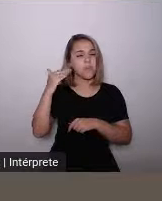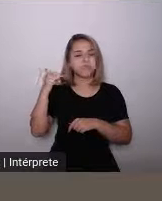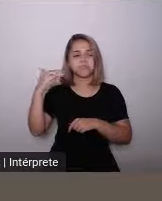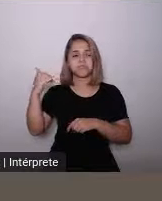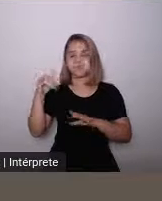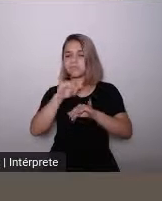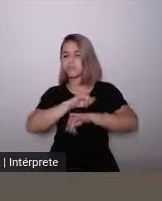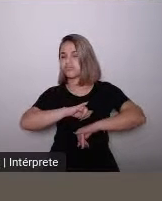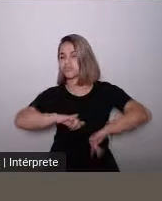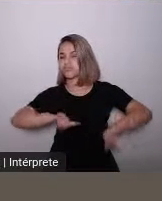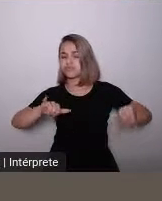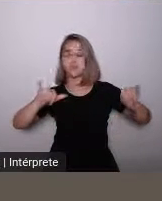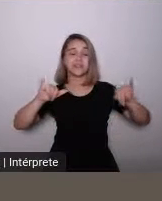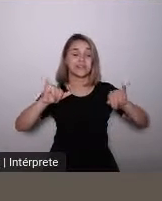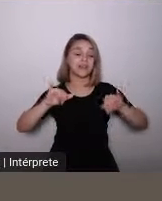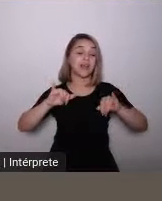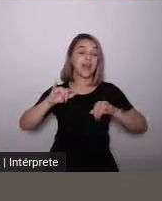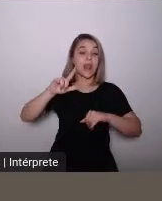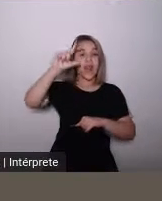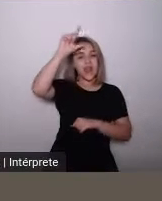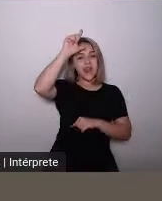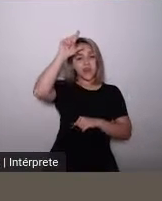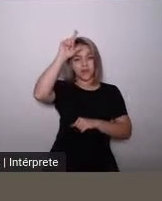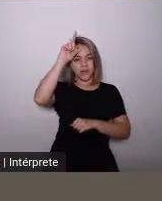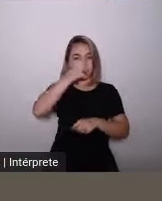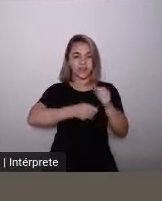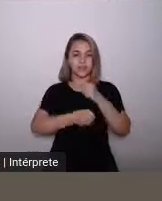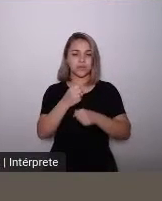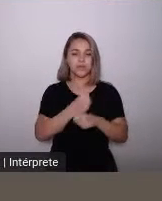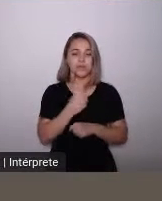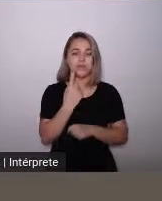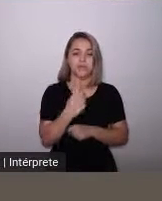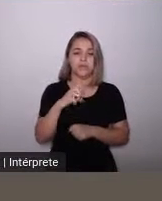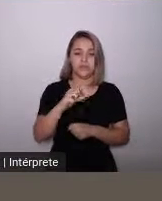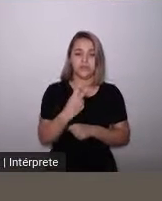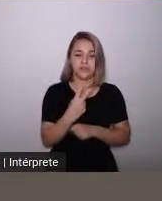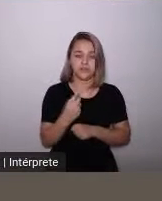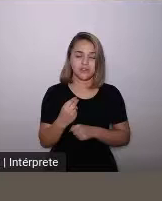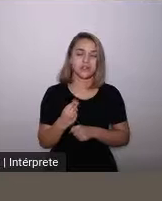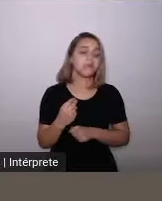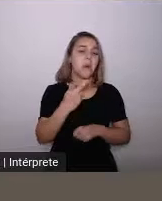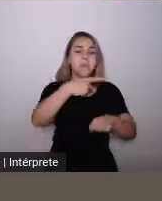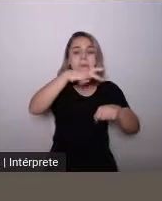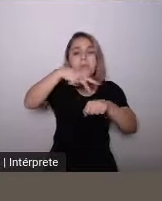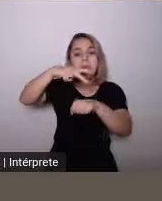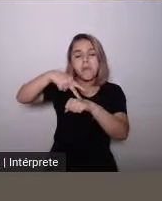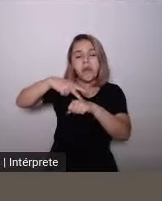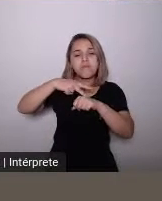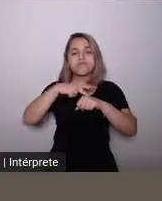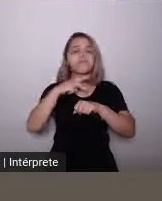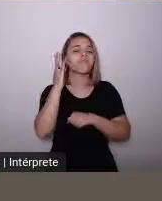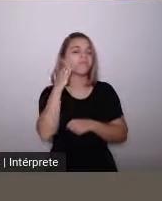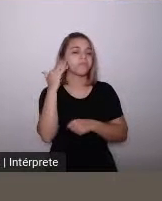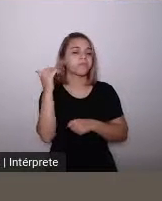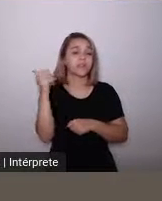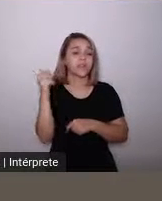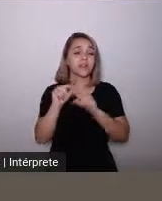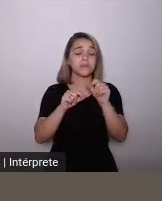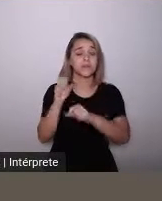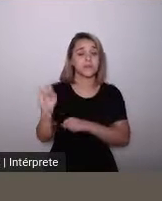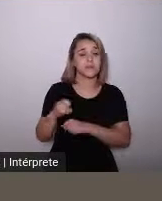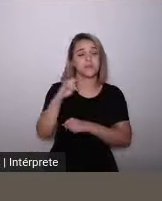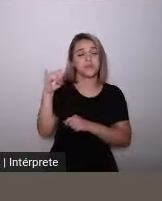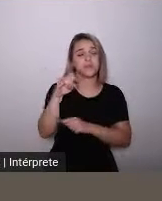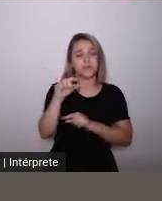de público em diferentes países, e a sua importância deriva do fato justamente da repercussão,